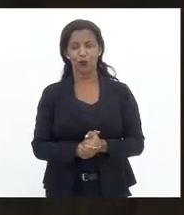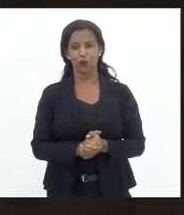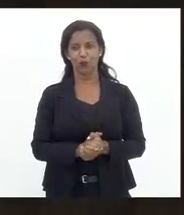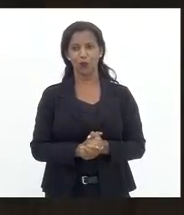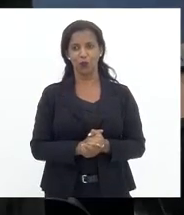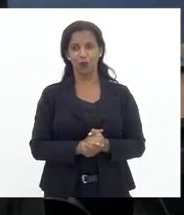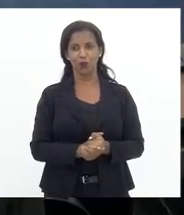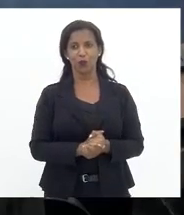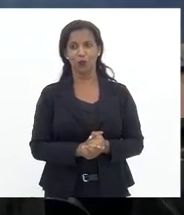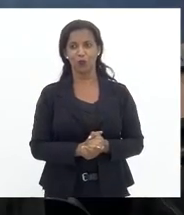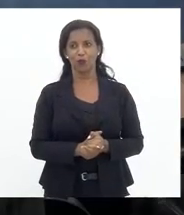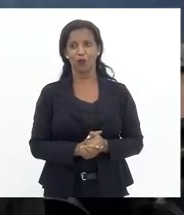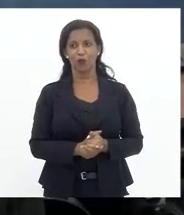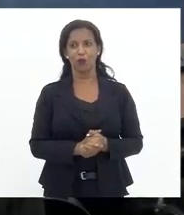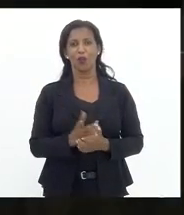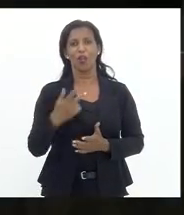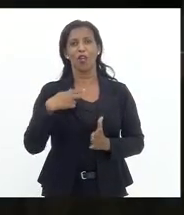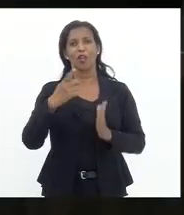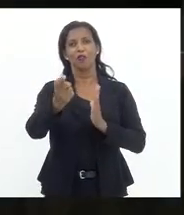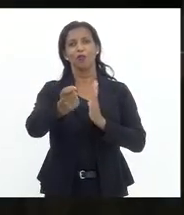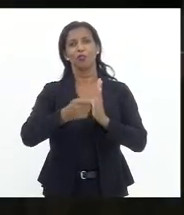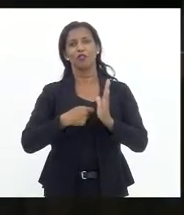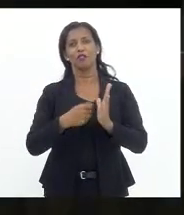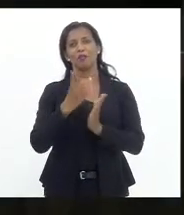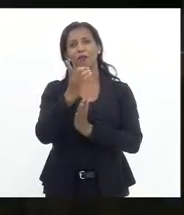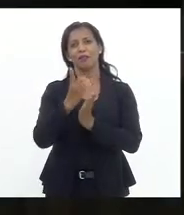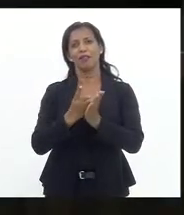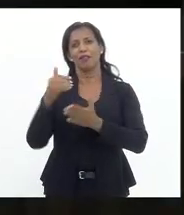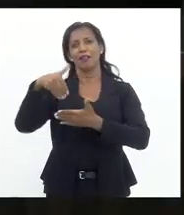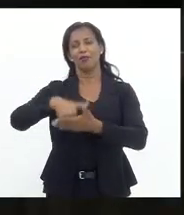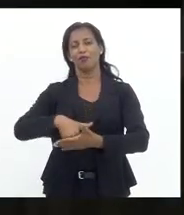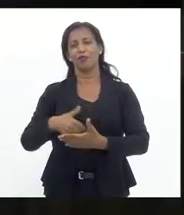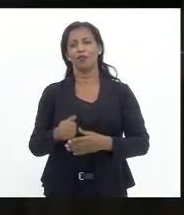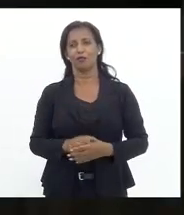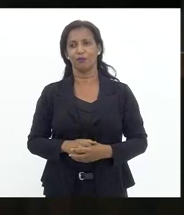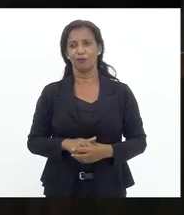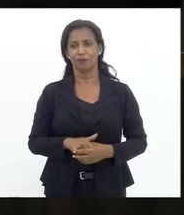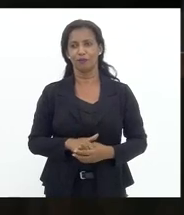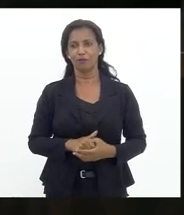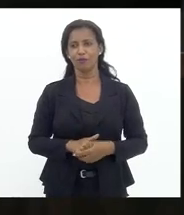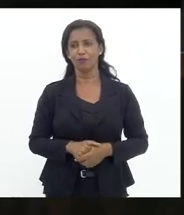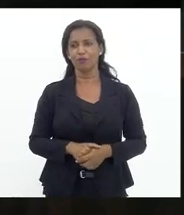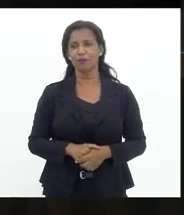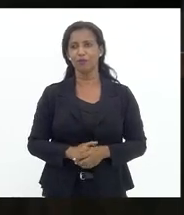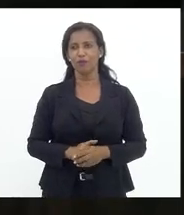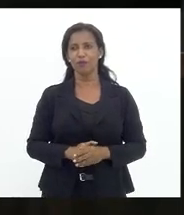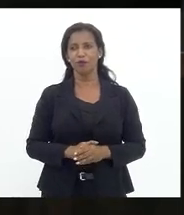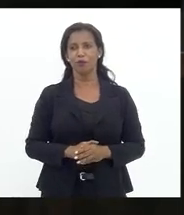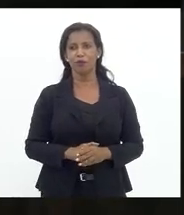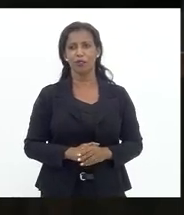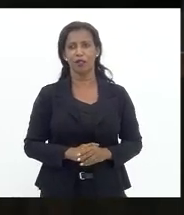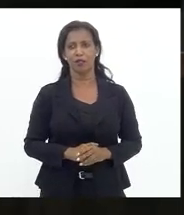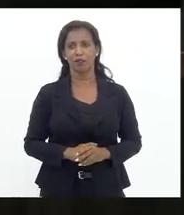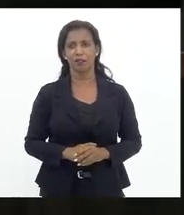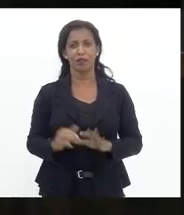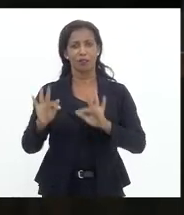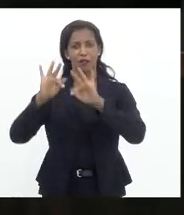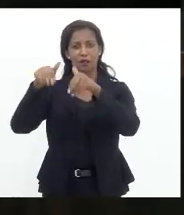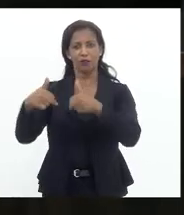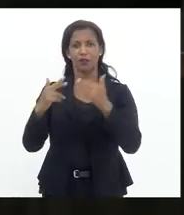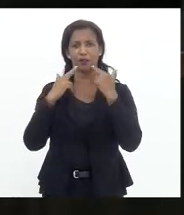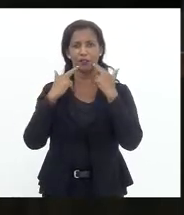Declaração de voto, senhor. Eu vou, presidente. Então, me inscrevo para declaração de voto, senhor presidente. Para declarar voto, presidente. Ao final da sessão. Quem